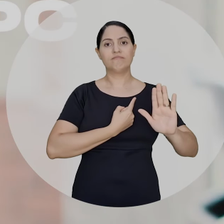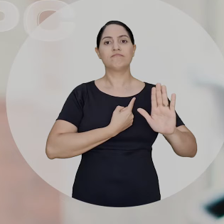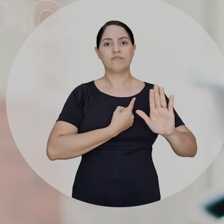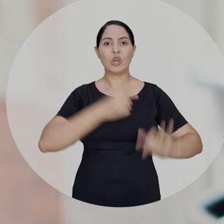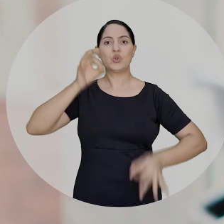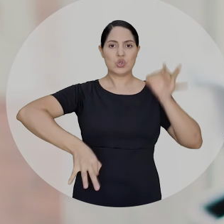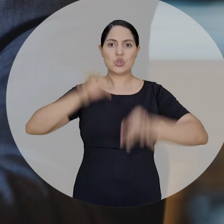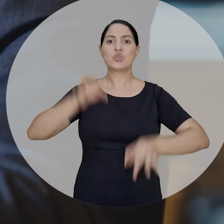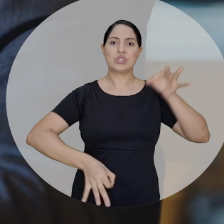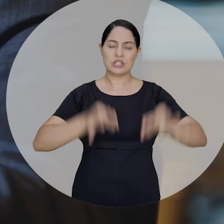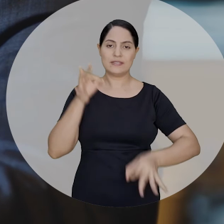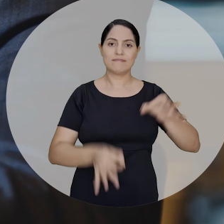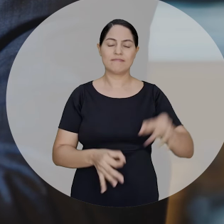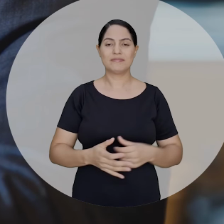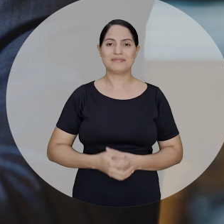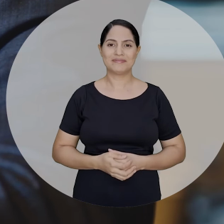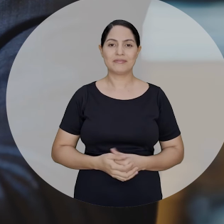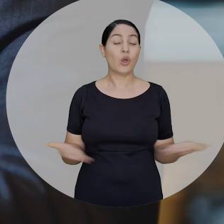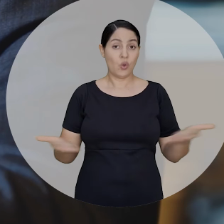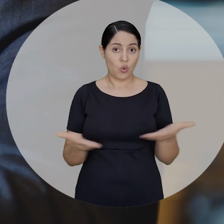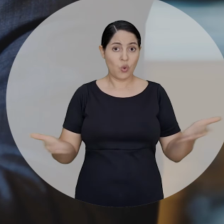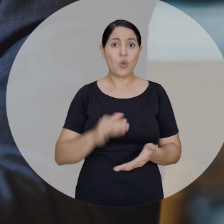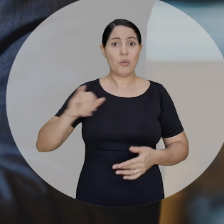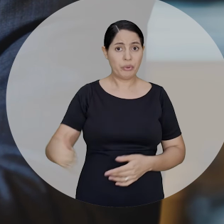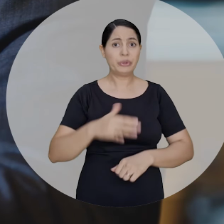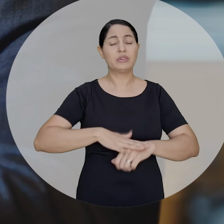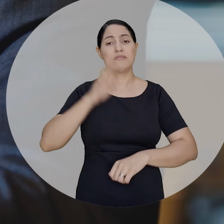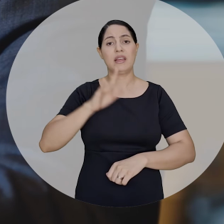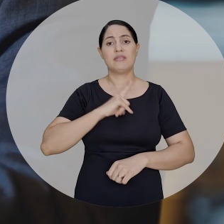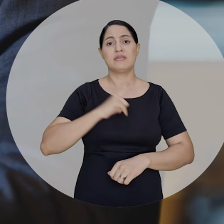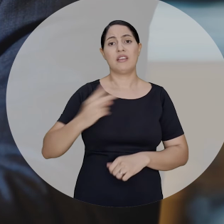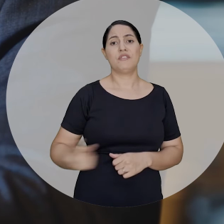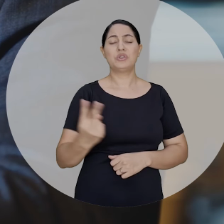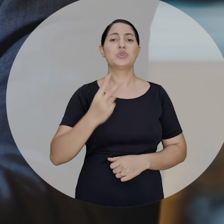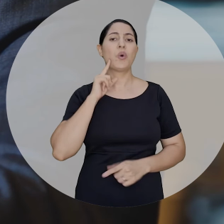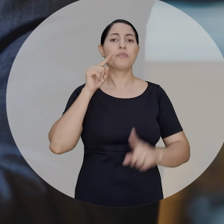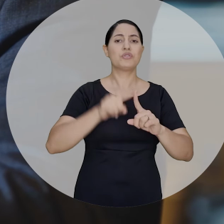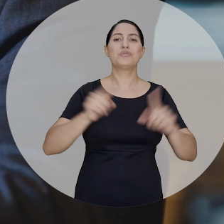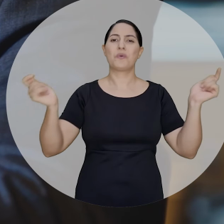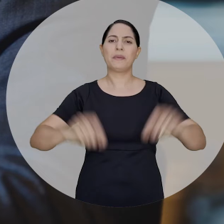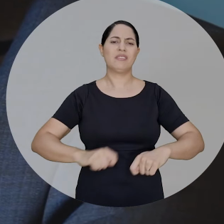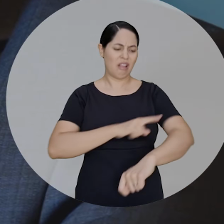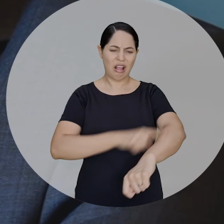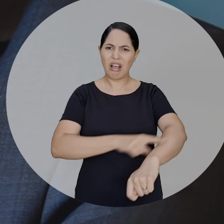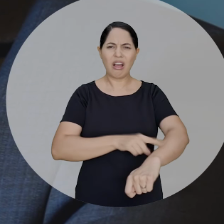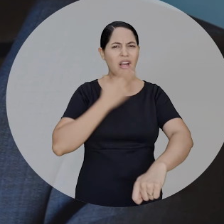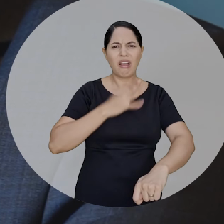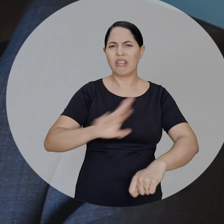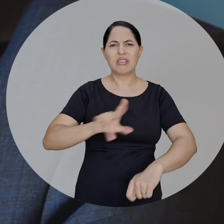Fez-se justiça. Hoje tem mais oportunidades. Tem a valorização do profissional pela competência e não pela cor da pele.